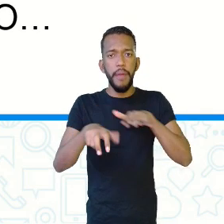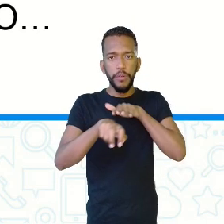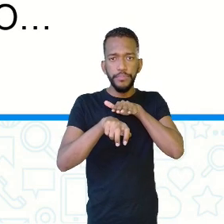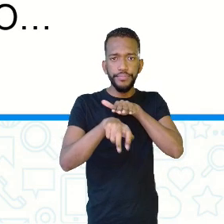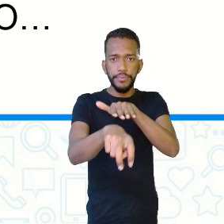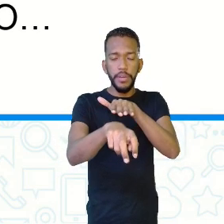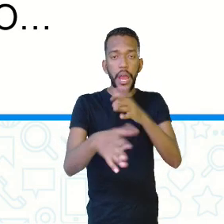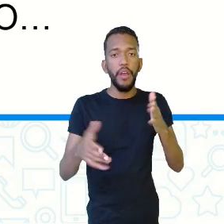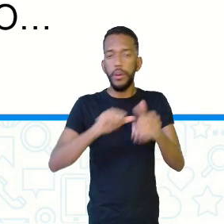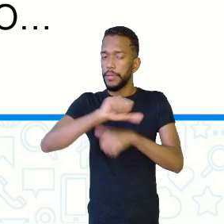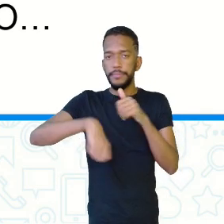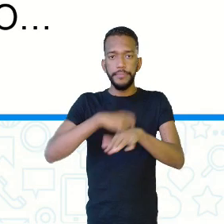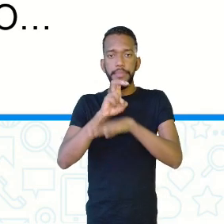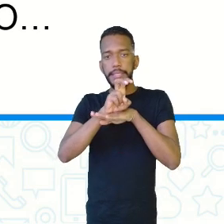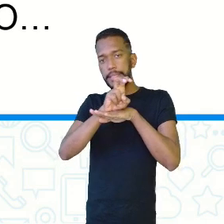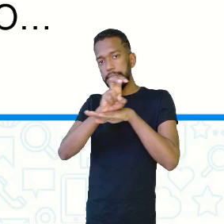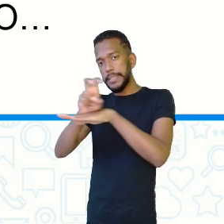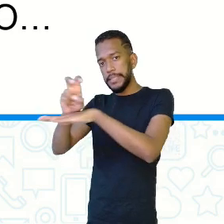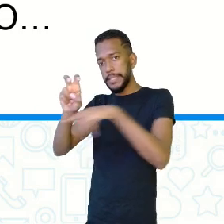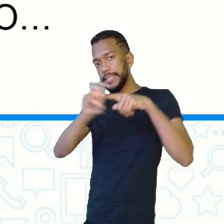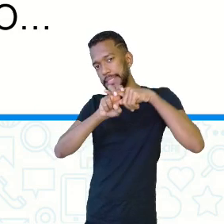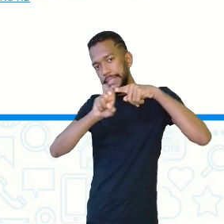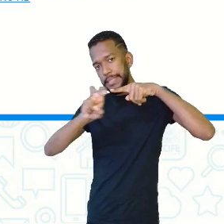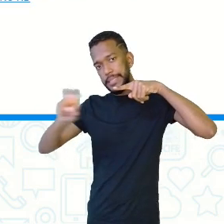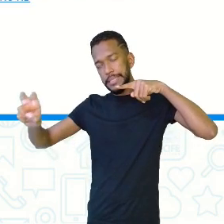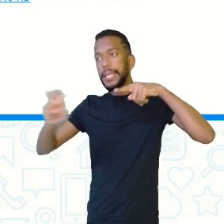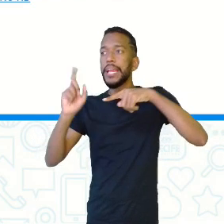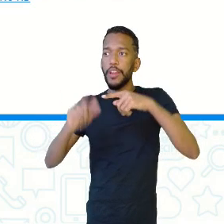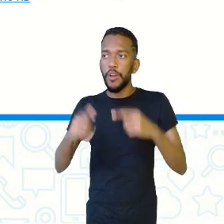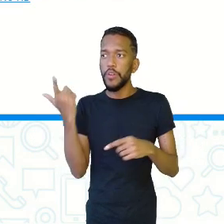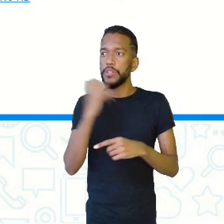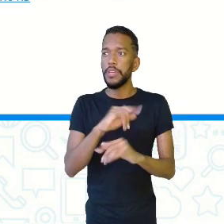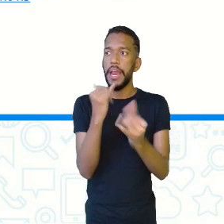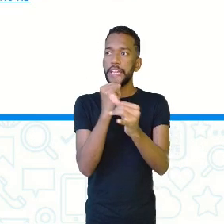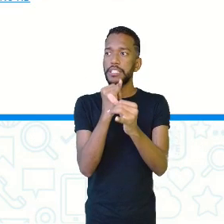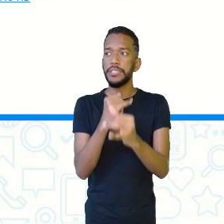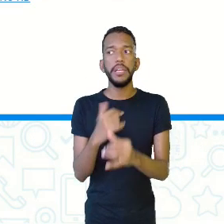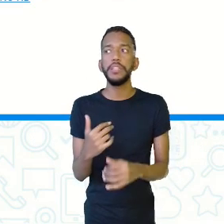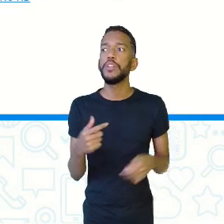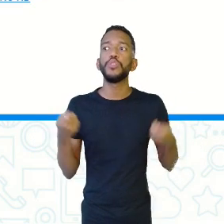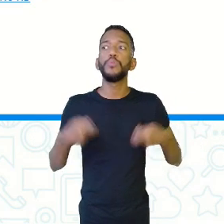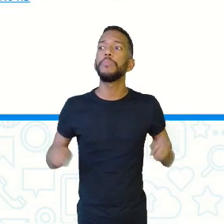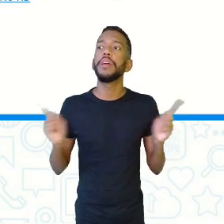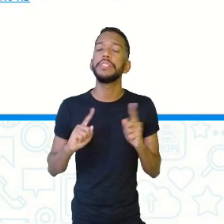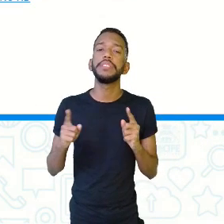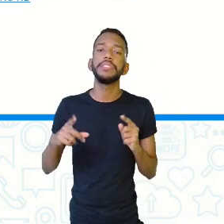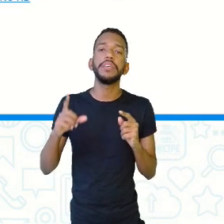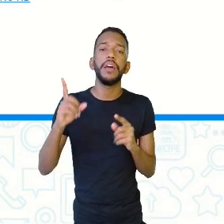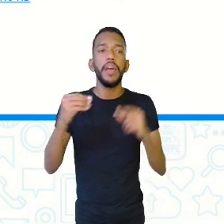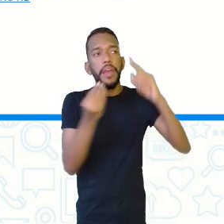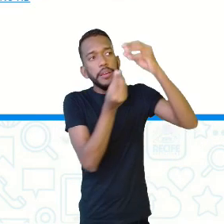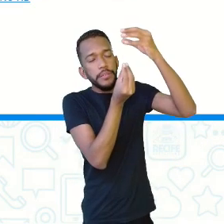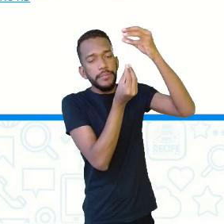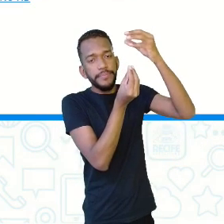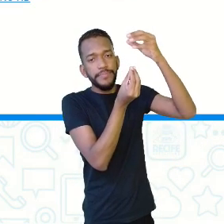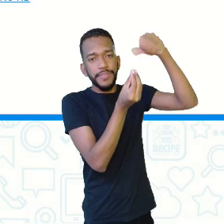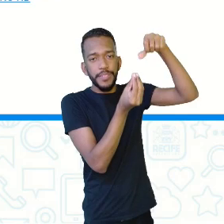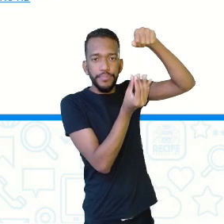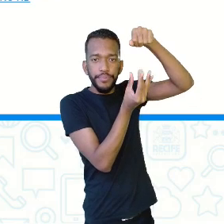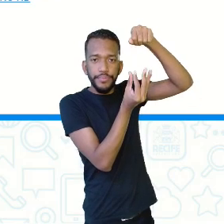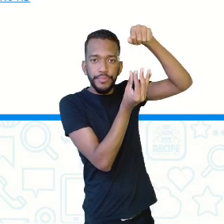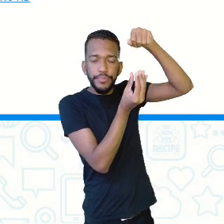introduzidos o bonde elétrico, a eletricidade apareceu nas ruas, as pessoas não precisavam mais de lampiões para guiarem os seus